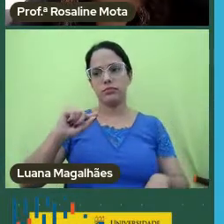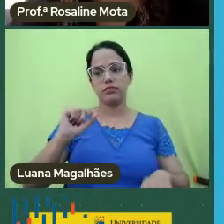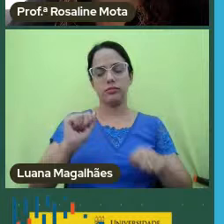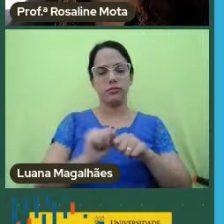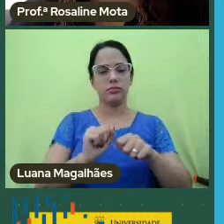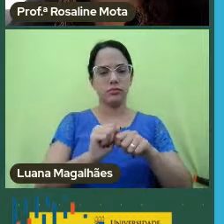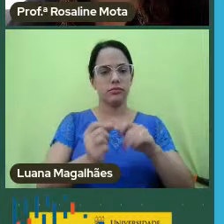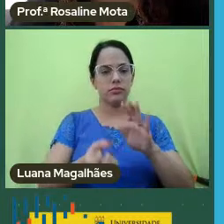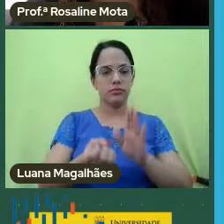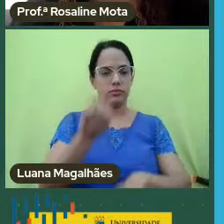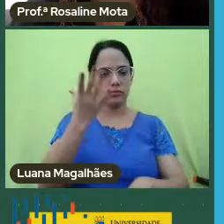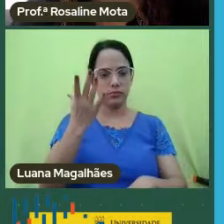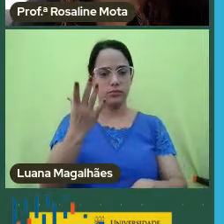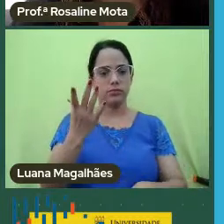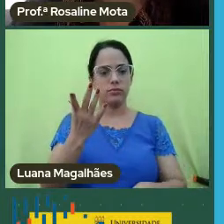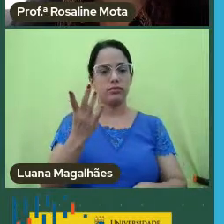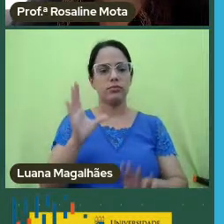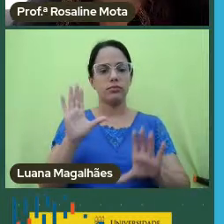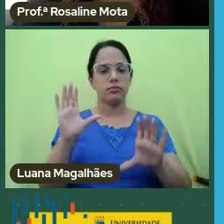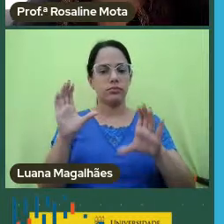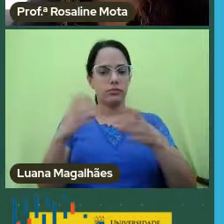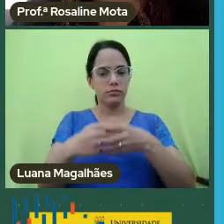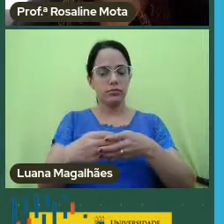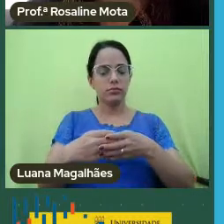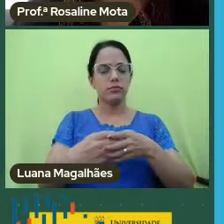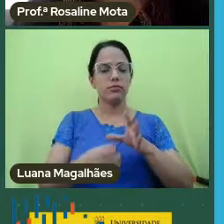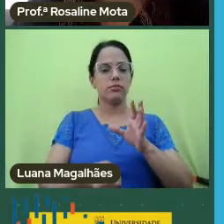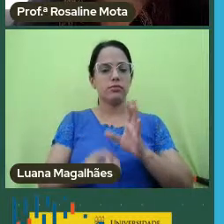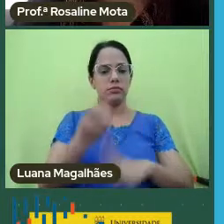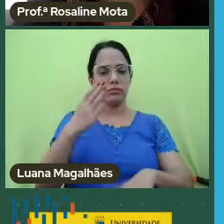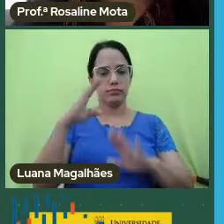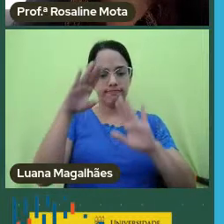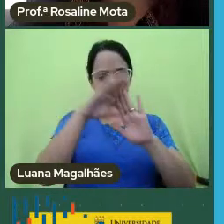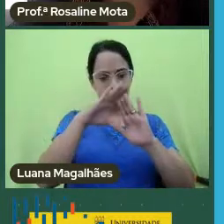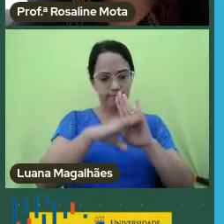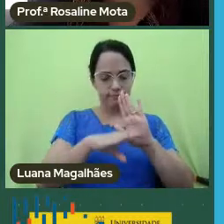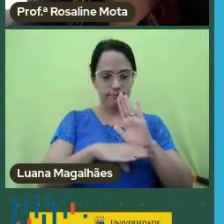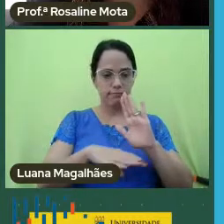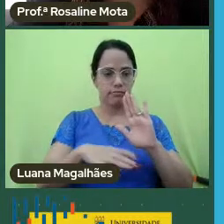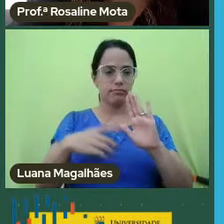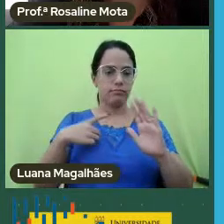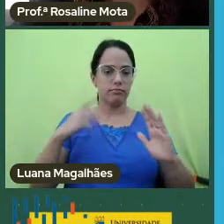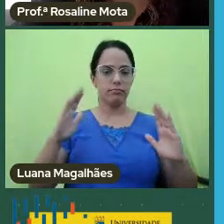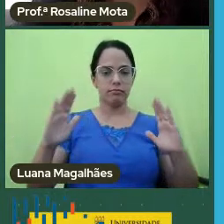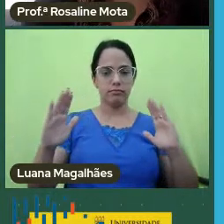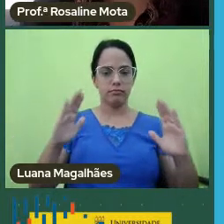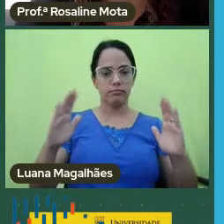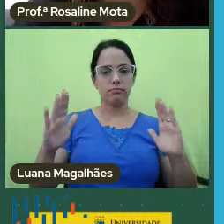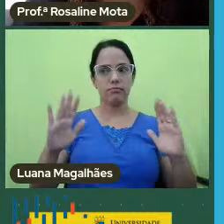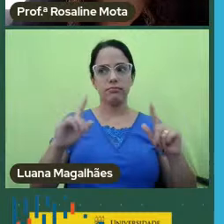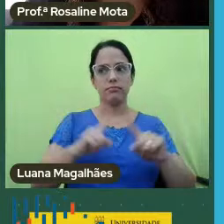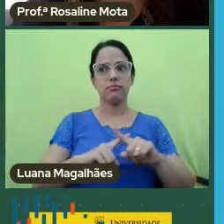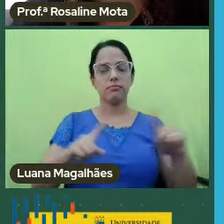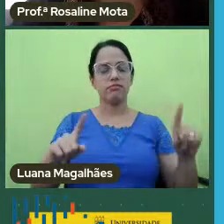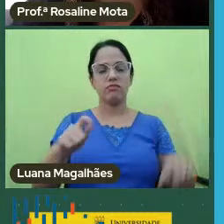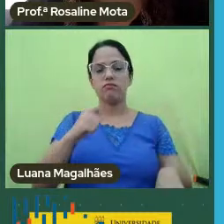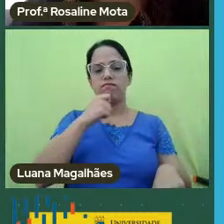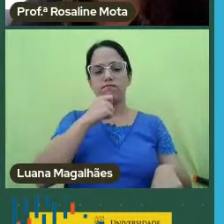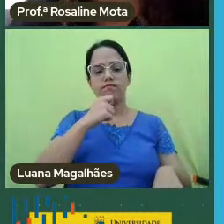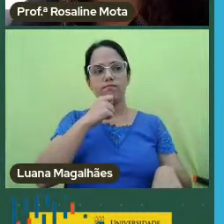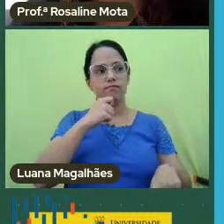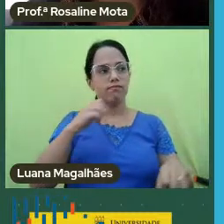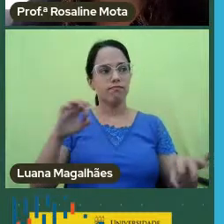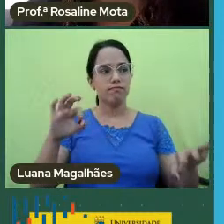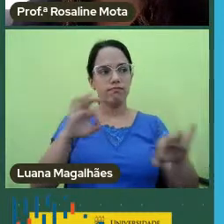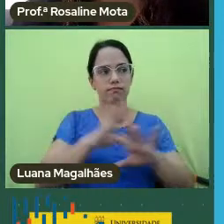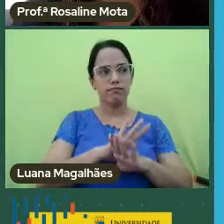elaboração de um plano de classificação de documentos, de tabela de temporalidade documental, mas que ainda está nas